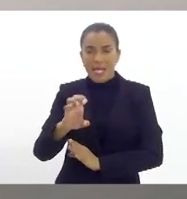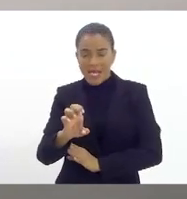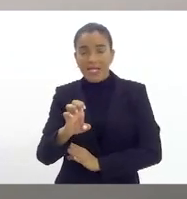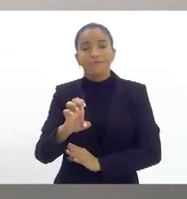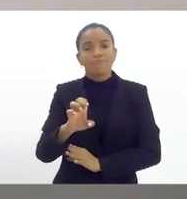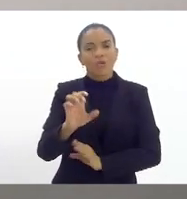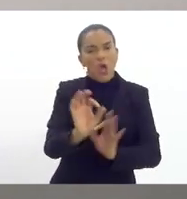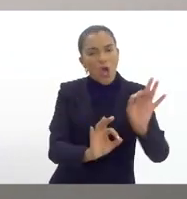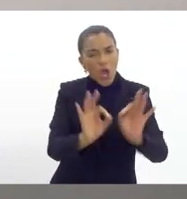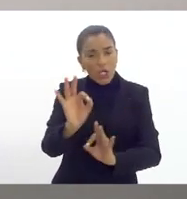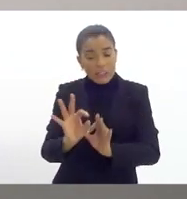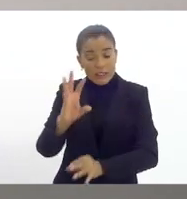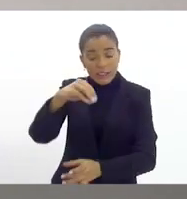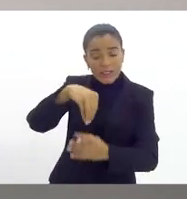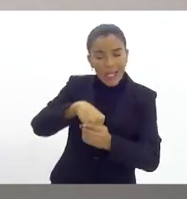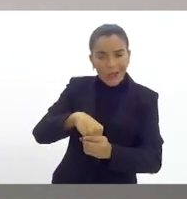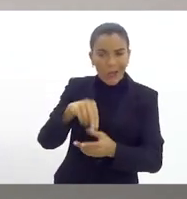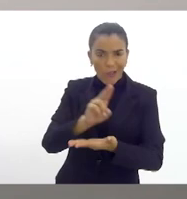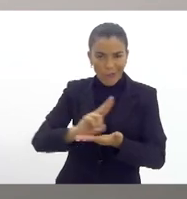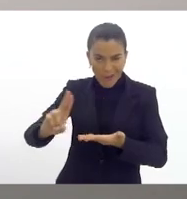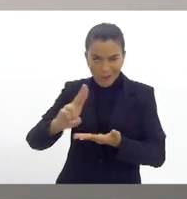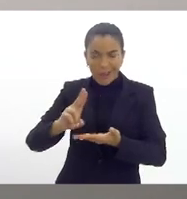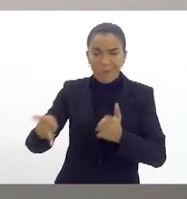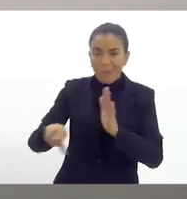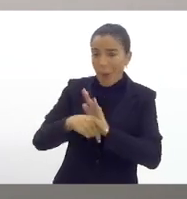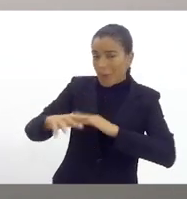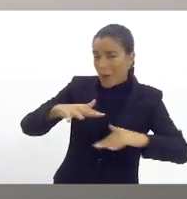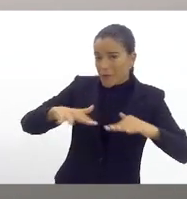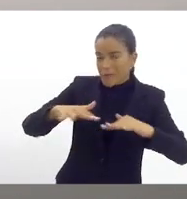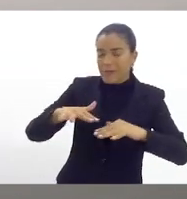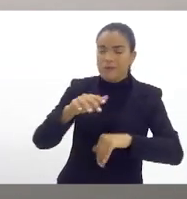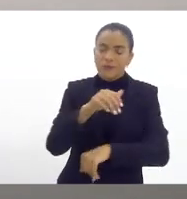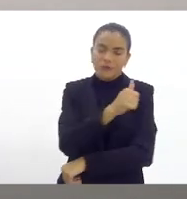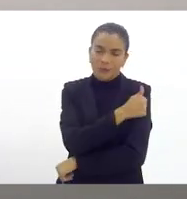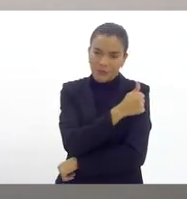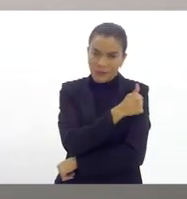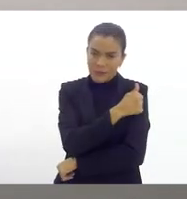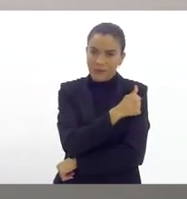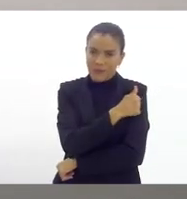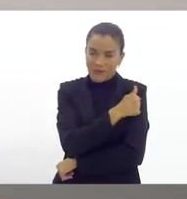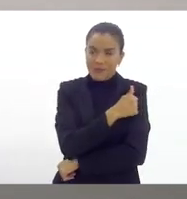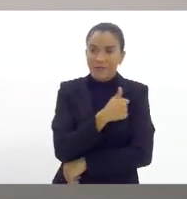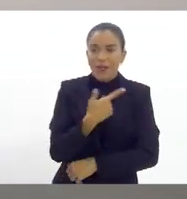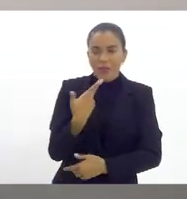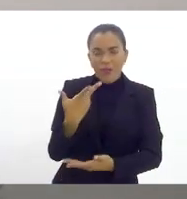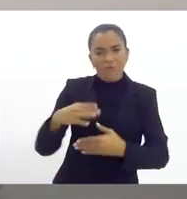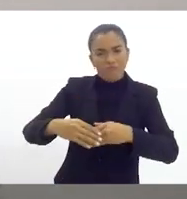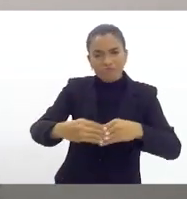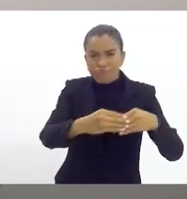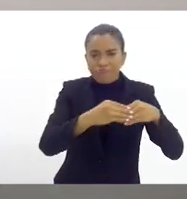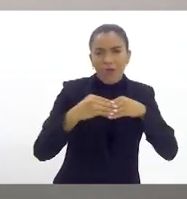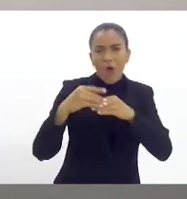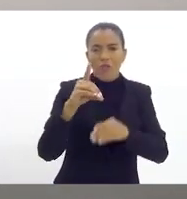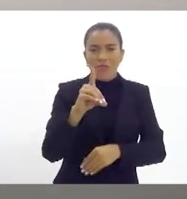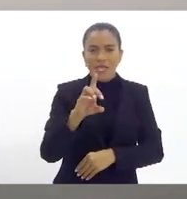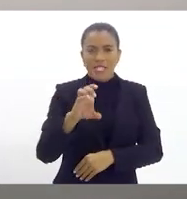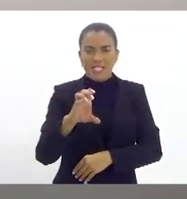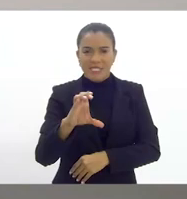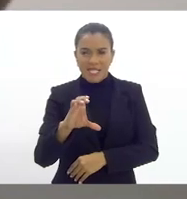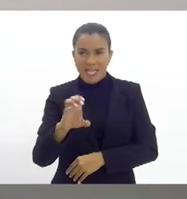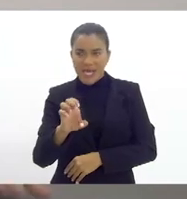possa ter uma cobrança interna da Universidade a partir da organização dos Estudantes então Inclusive eu queria fazer uma saudação aqui os DNS que estão presente